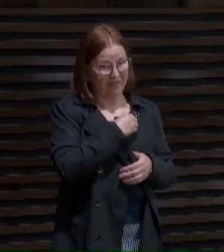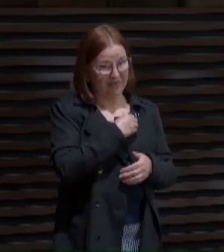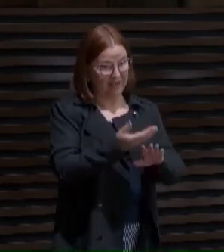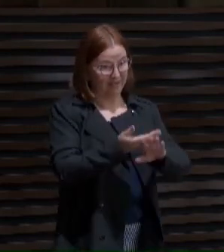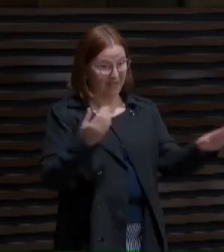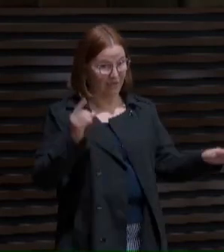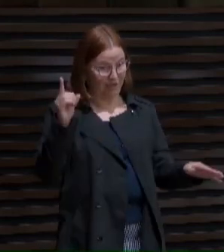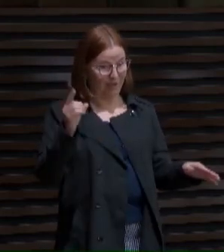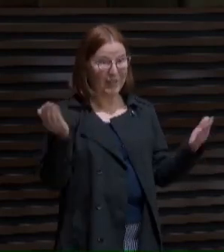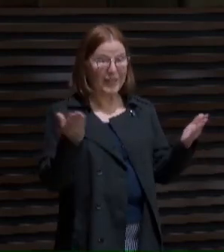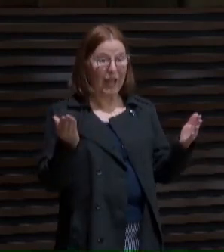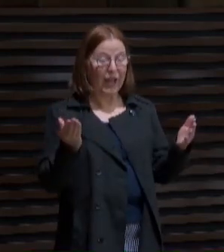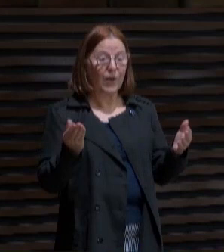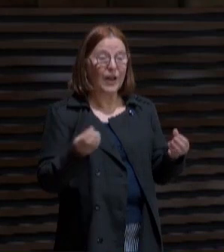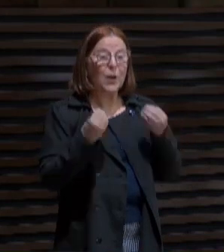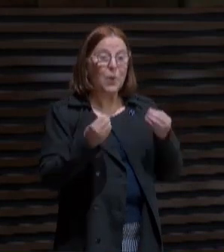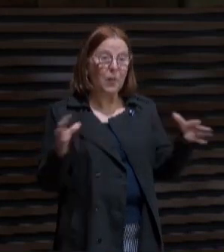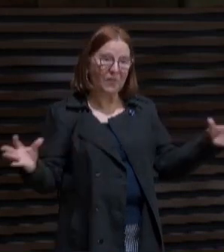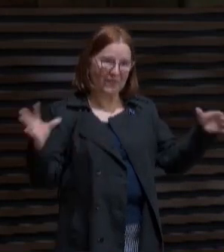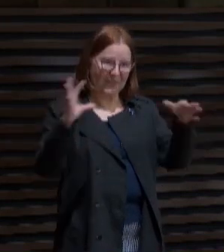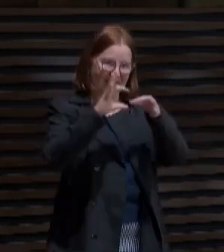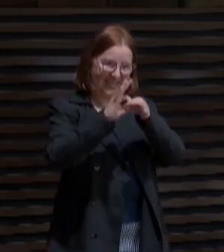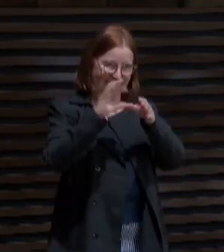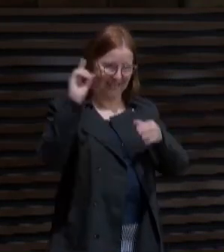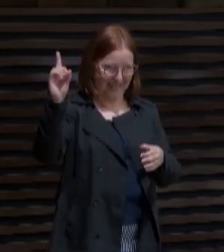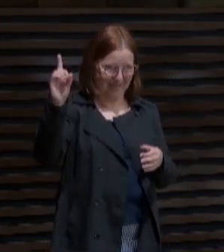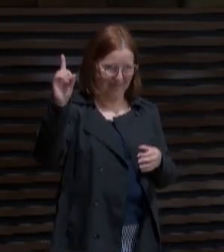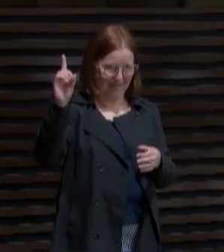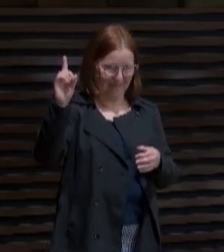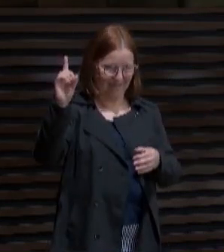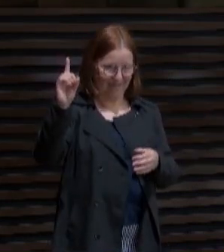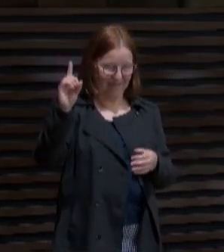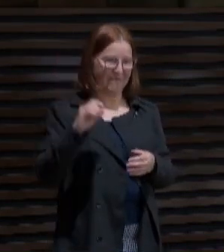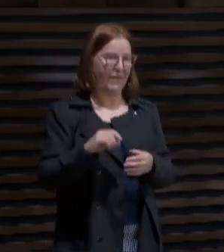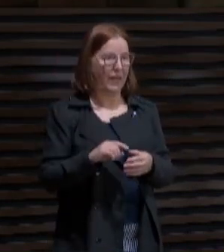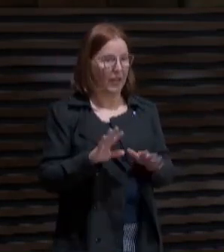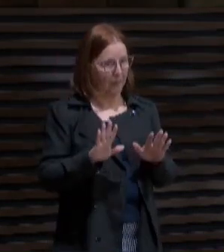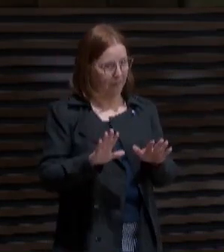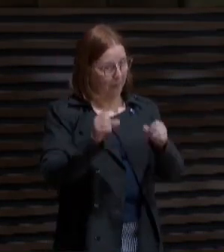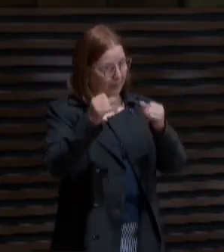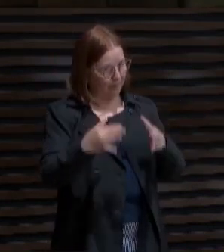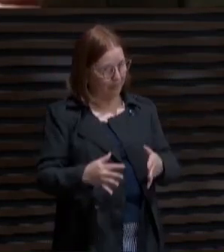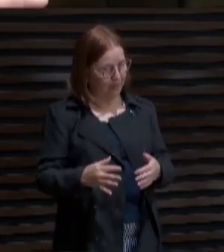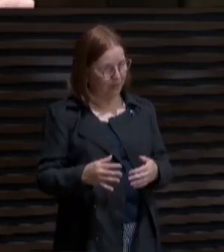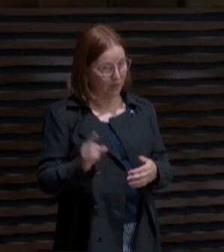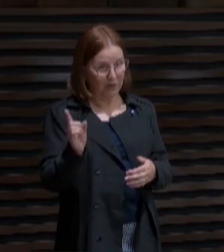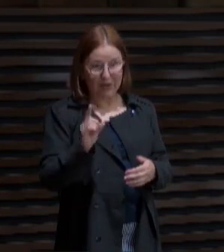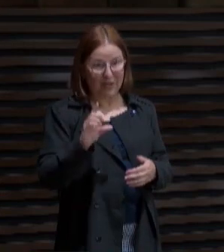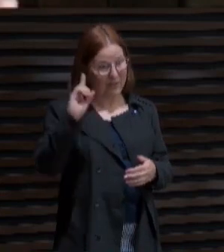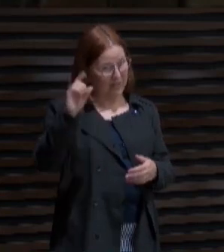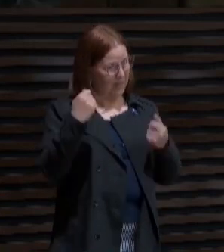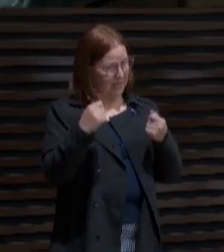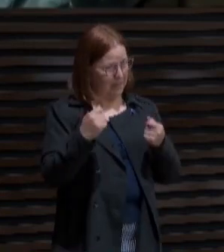restaurado. Meus amados, não é Deus que precisa ser reconciliado com o homem, tá? Quem precisa ser reconciliado é